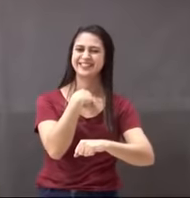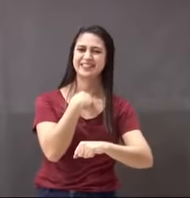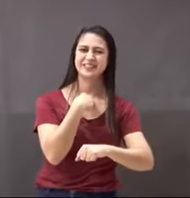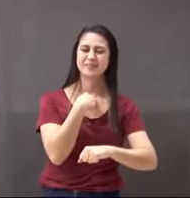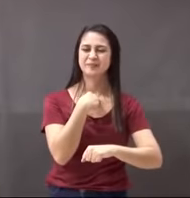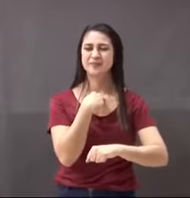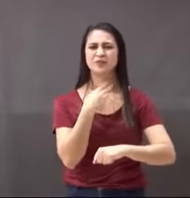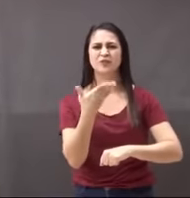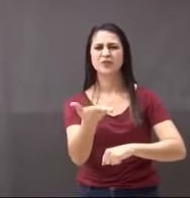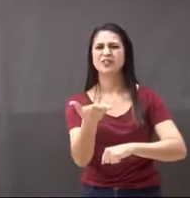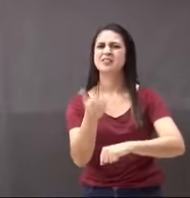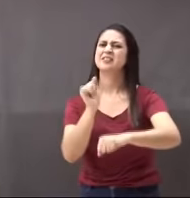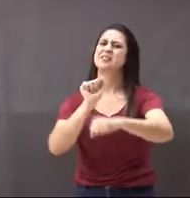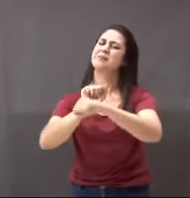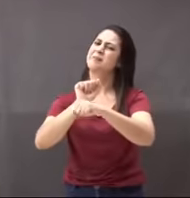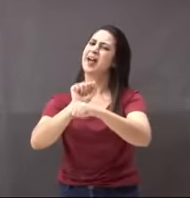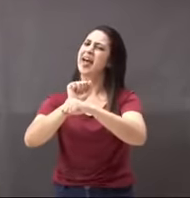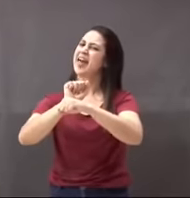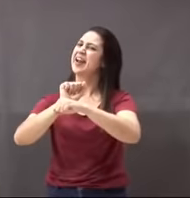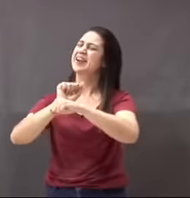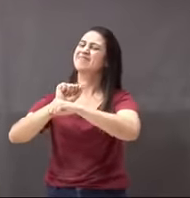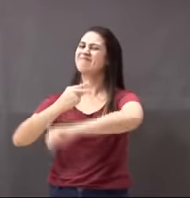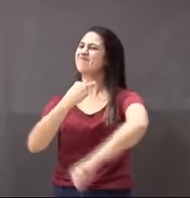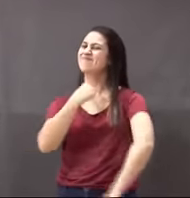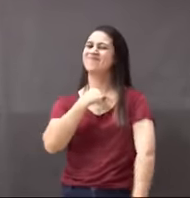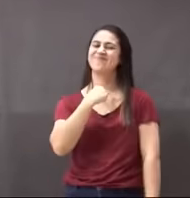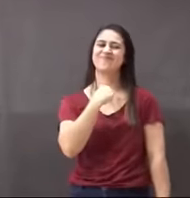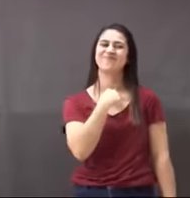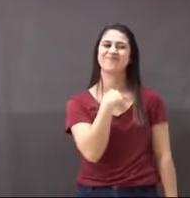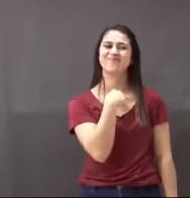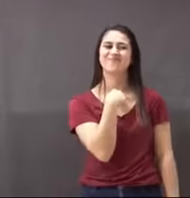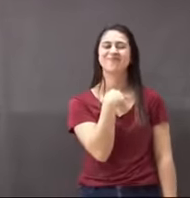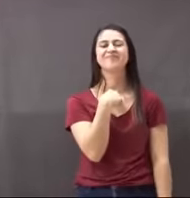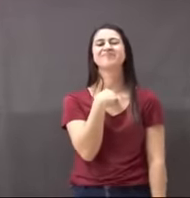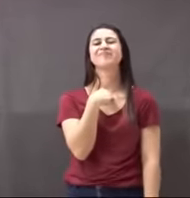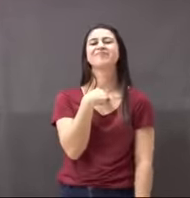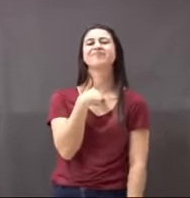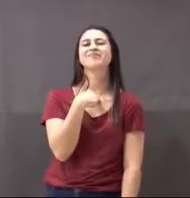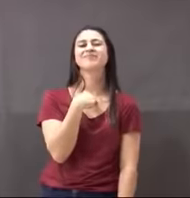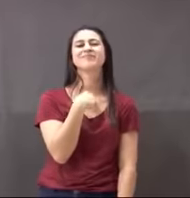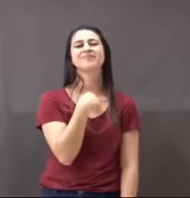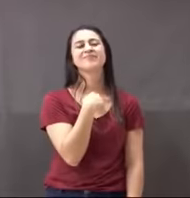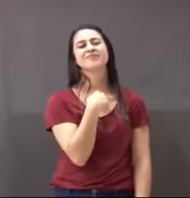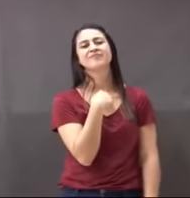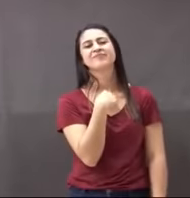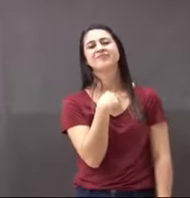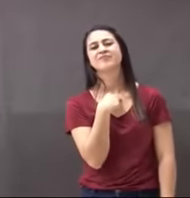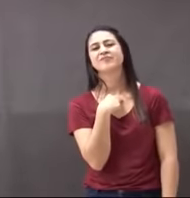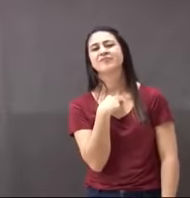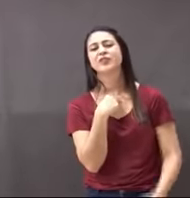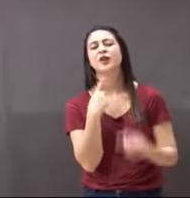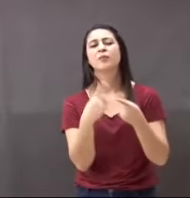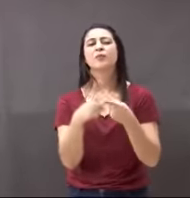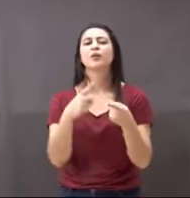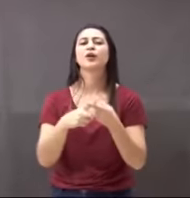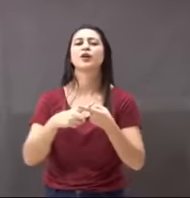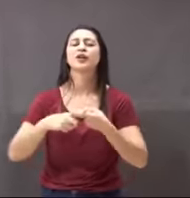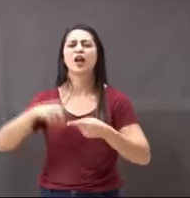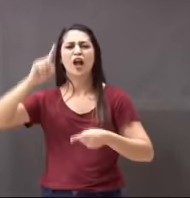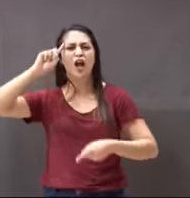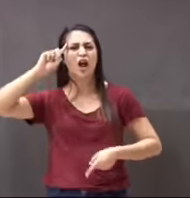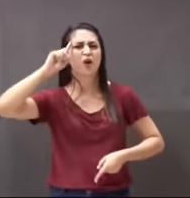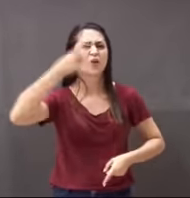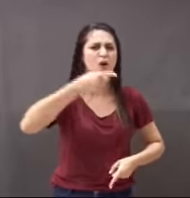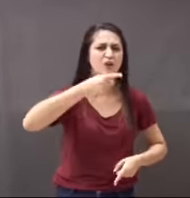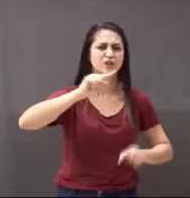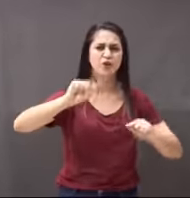parar. Ré maior, você não vai parar. Lá menor. Pois a ordem é chegar